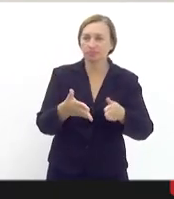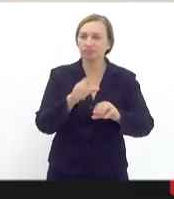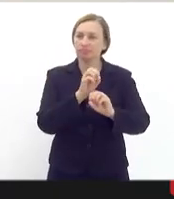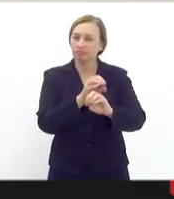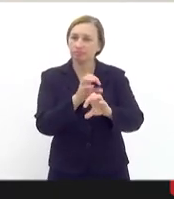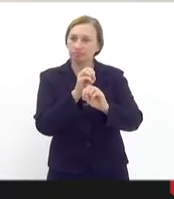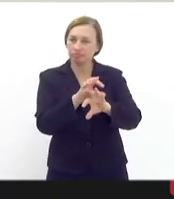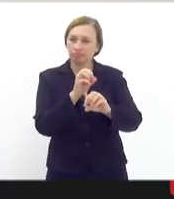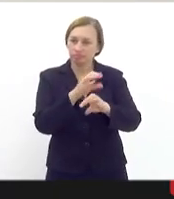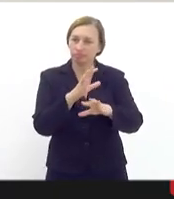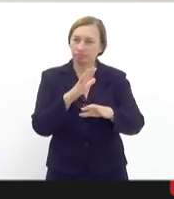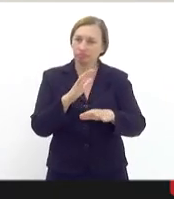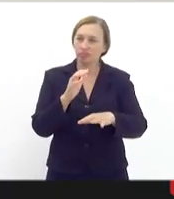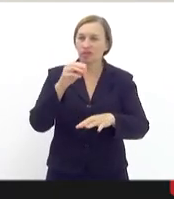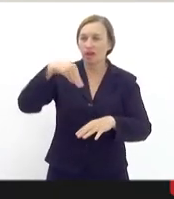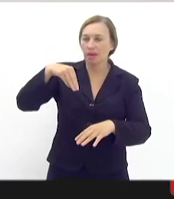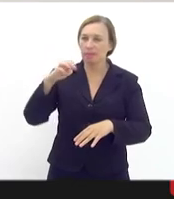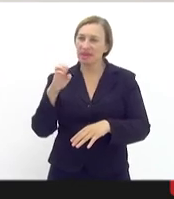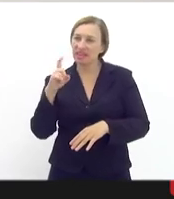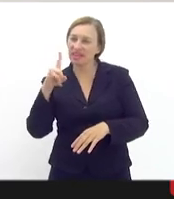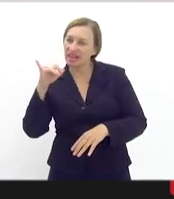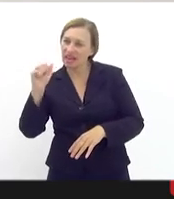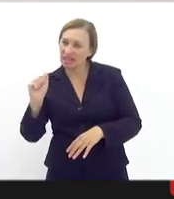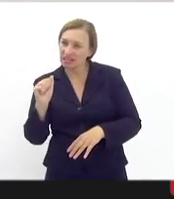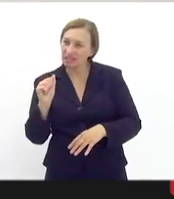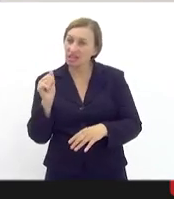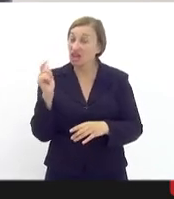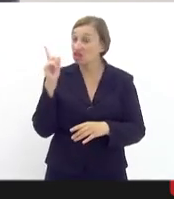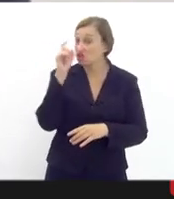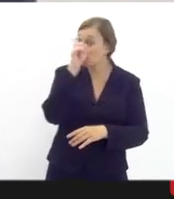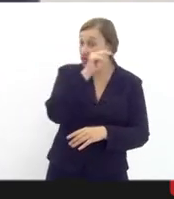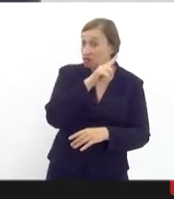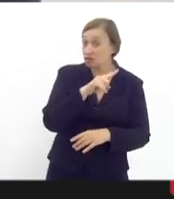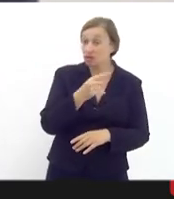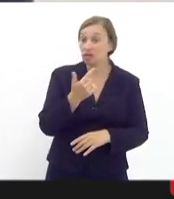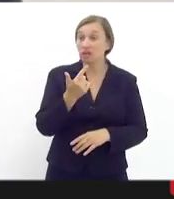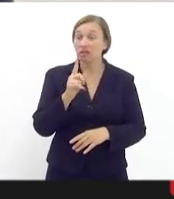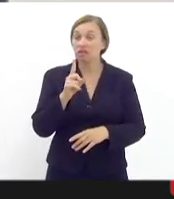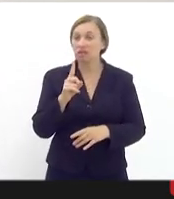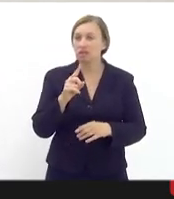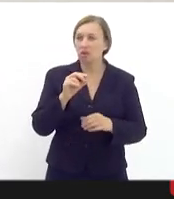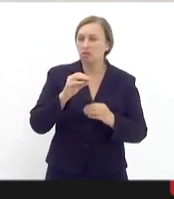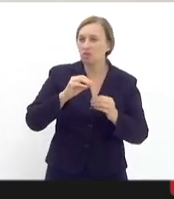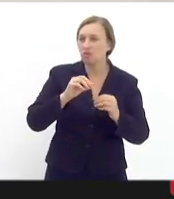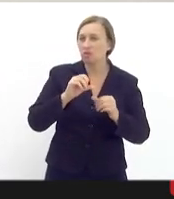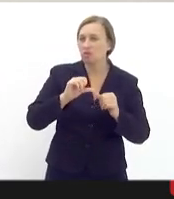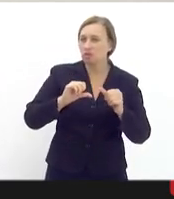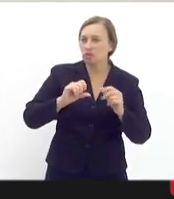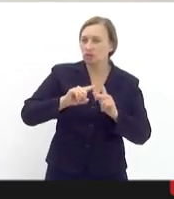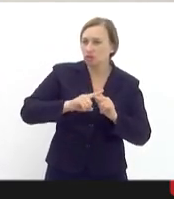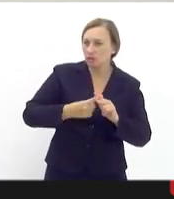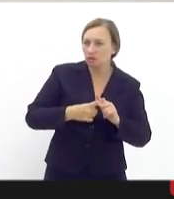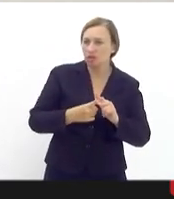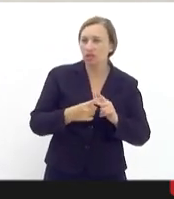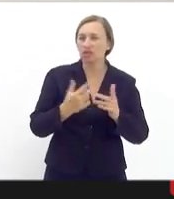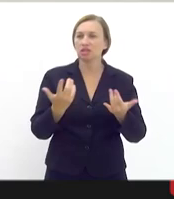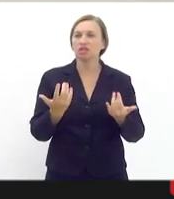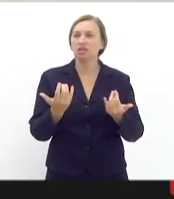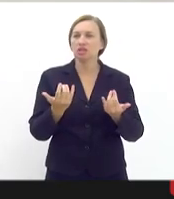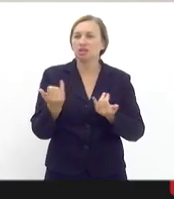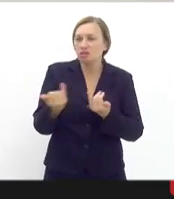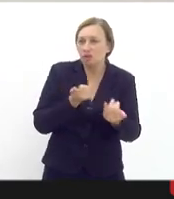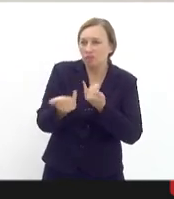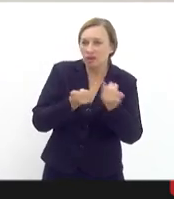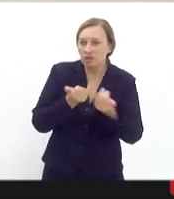uma educação midiática... É muito difícil se a gente não mexer no cerne desta coisa, que é a exploração de dados pessoais